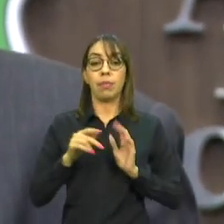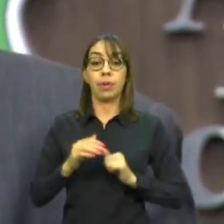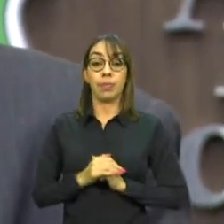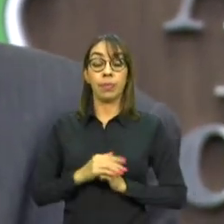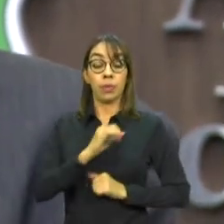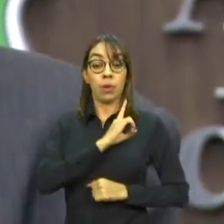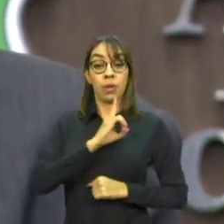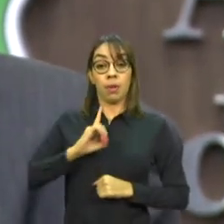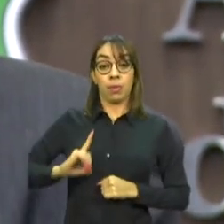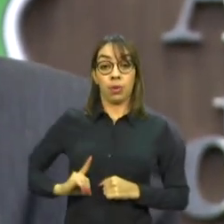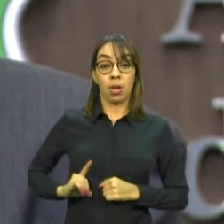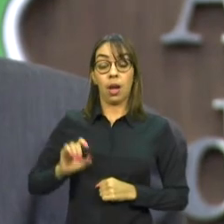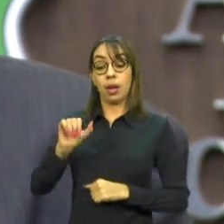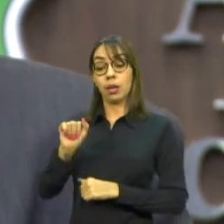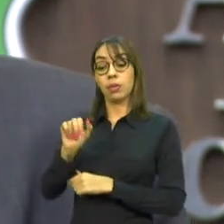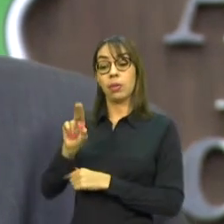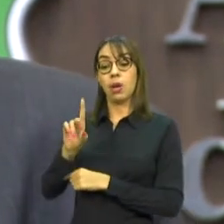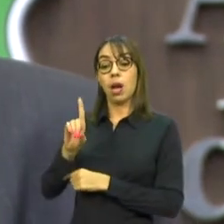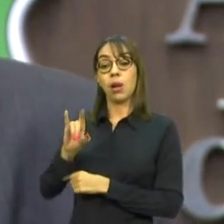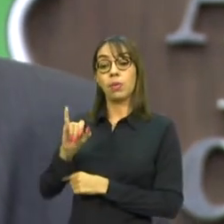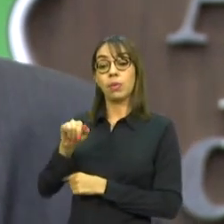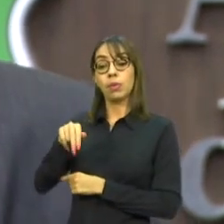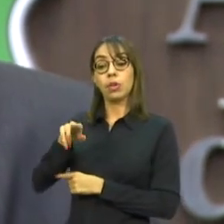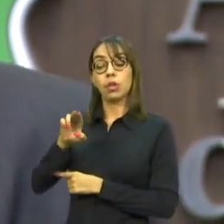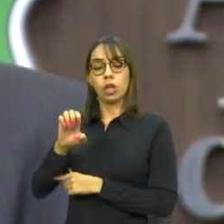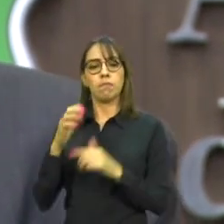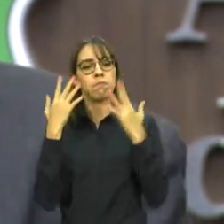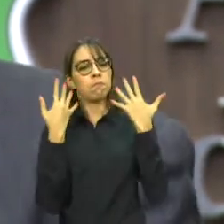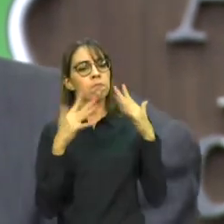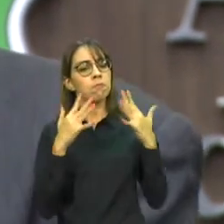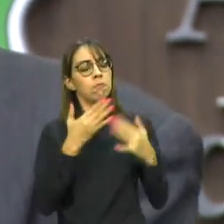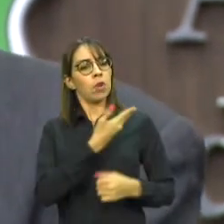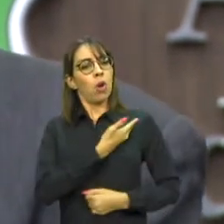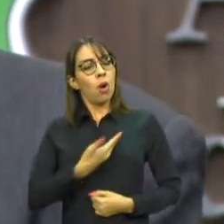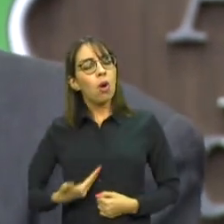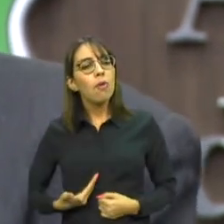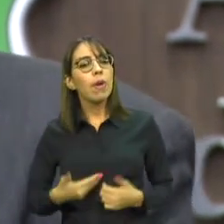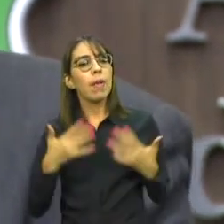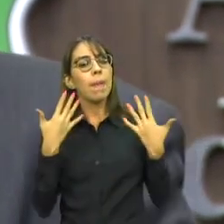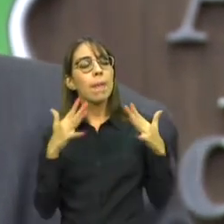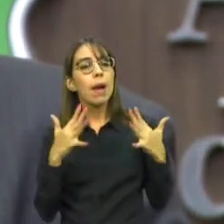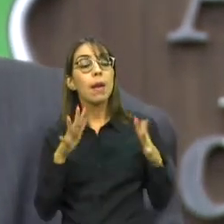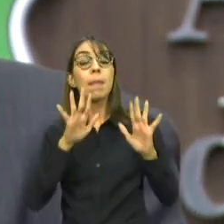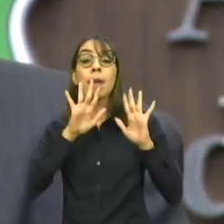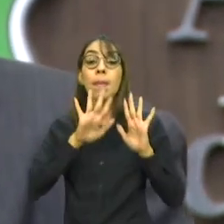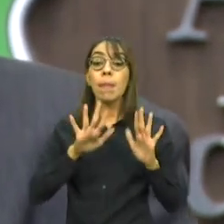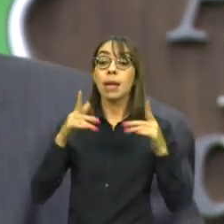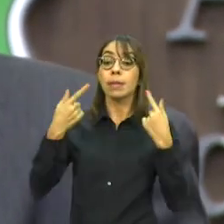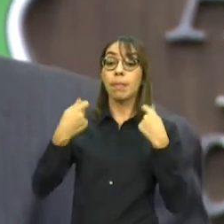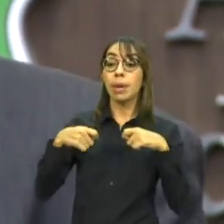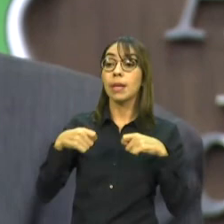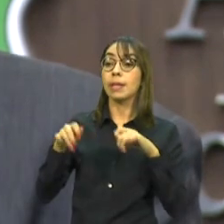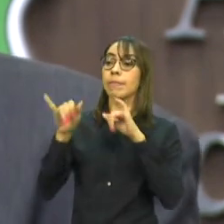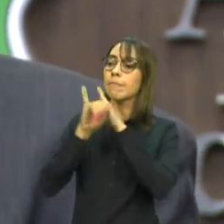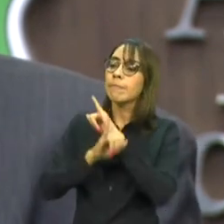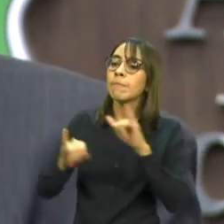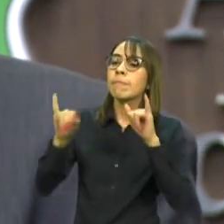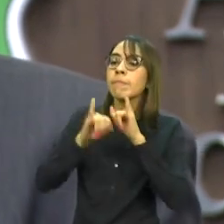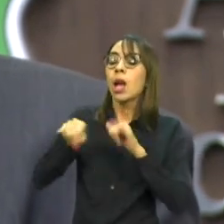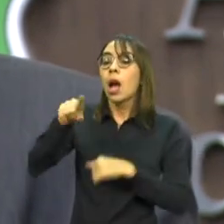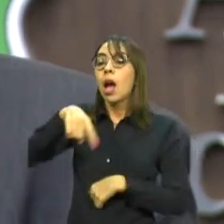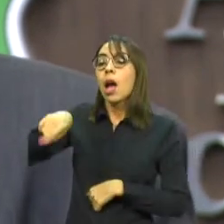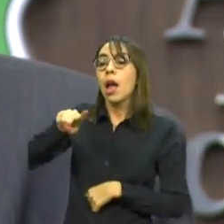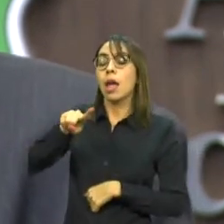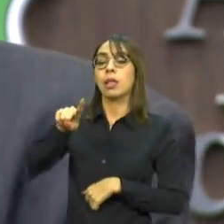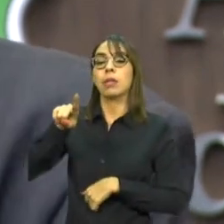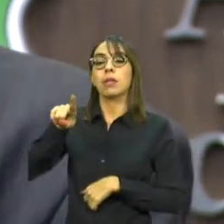o governo pela iniciativa, mas disse que é preciso levar conhecimento aos pequenos produtores para que eles possam